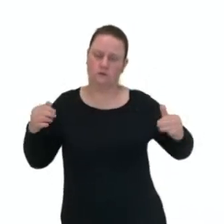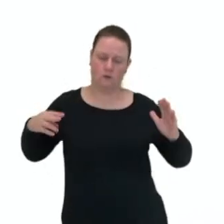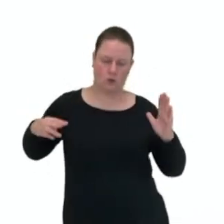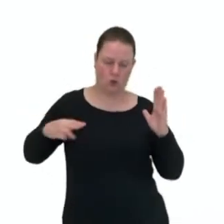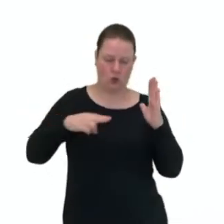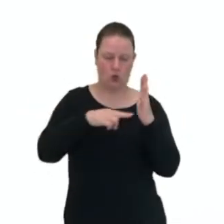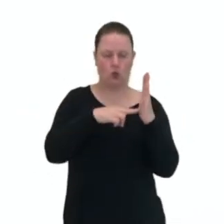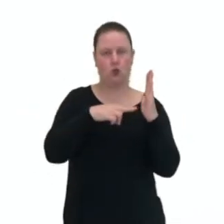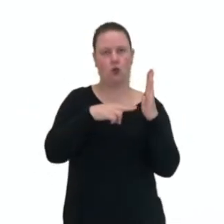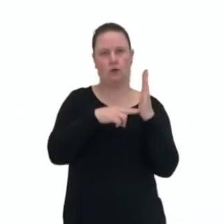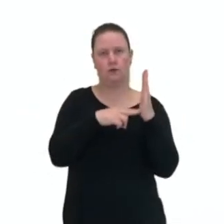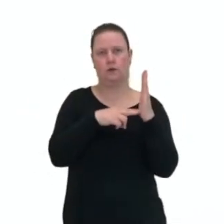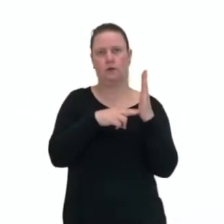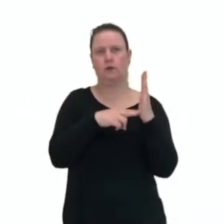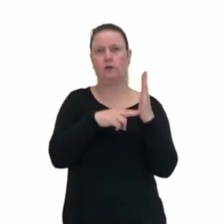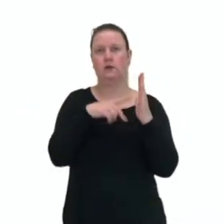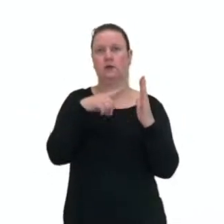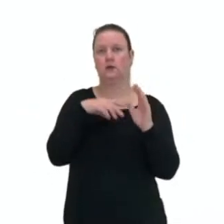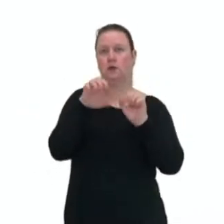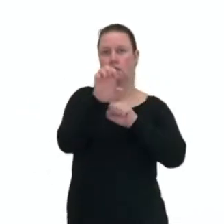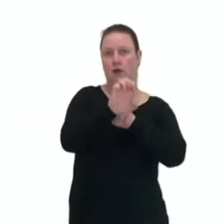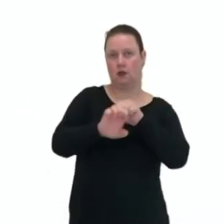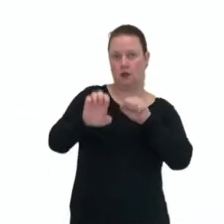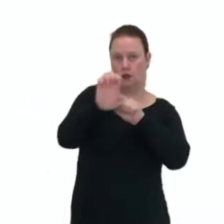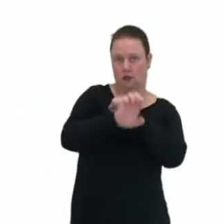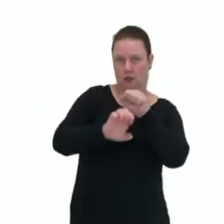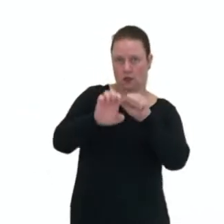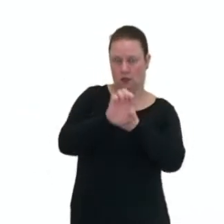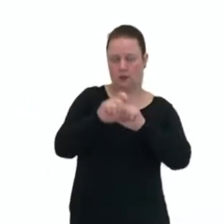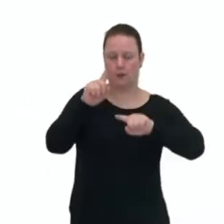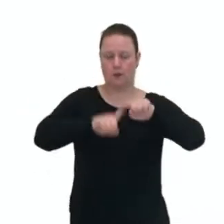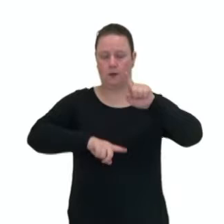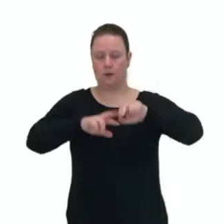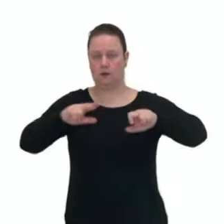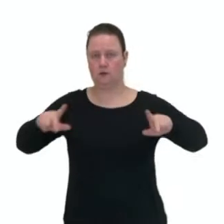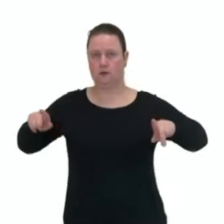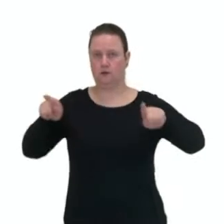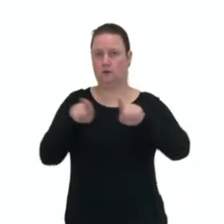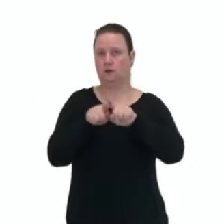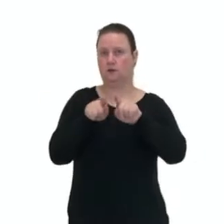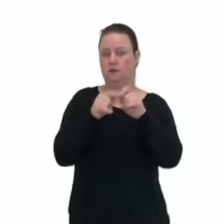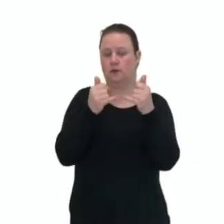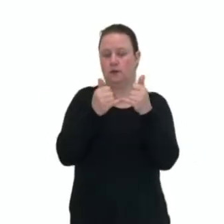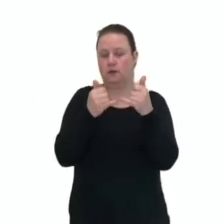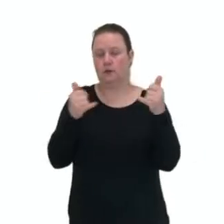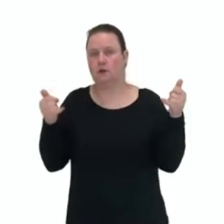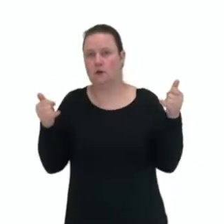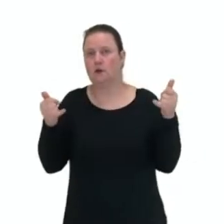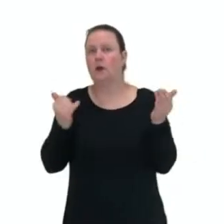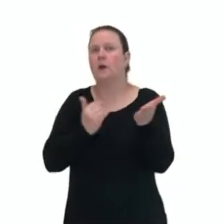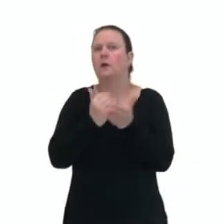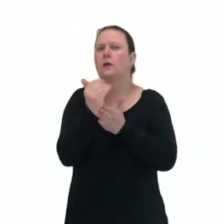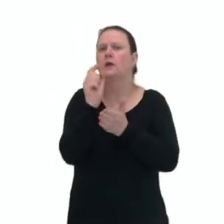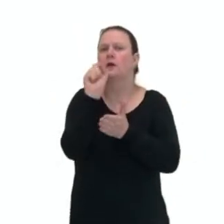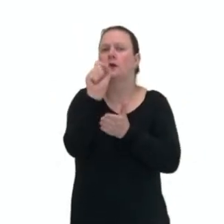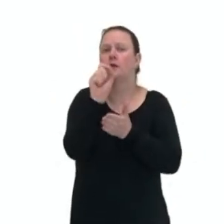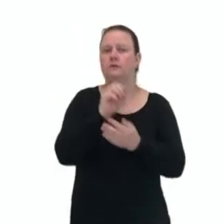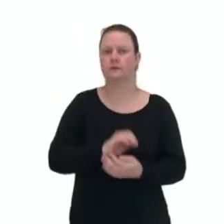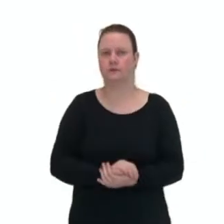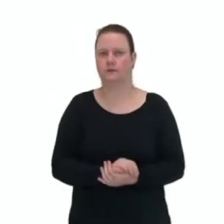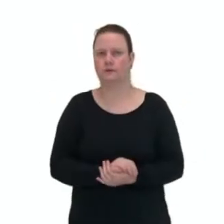tomada, os elétrons deste material, deste fio metálico, começam a quê?